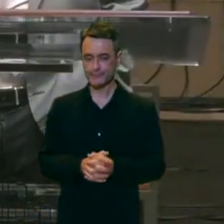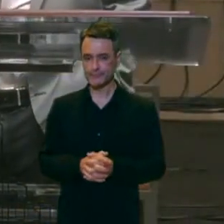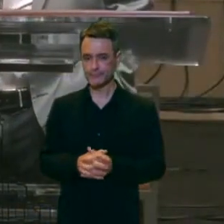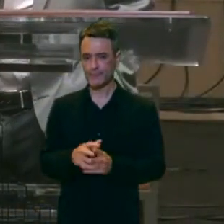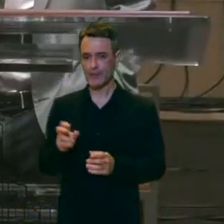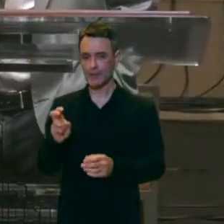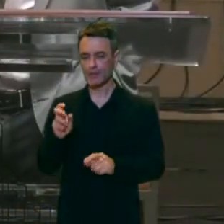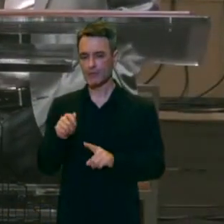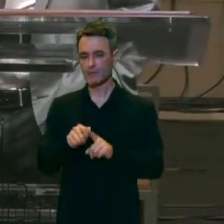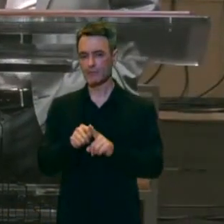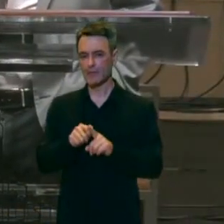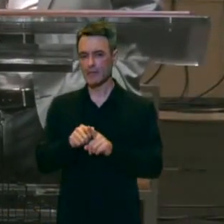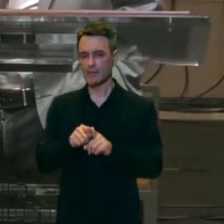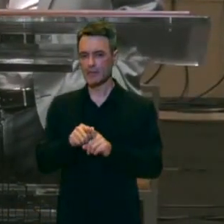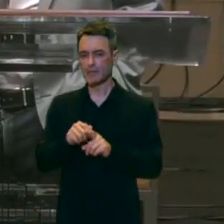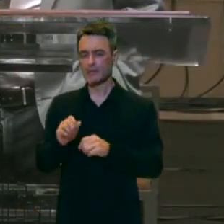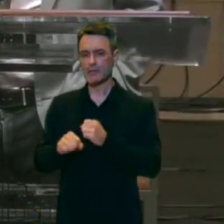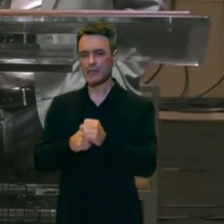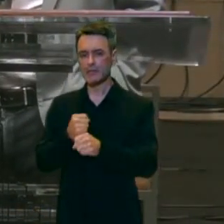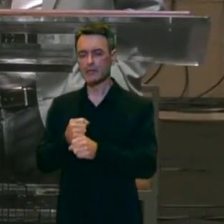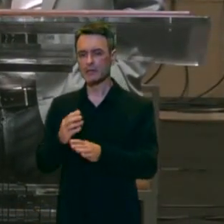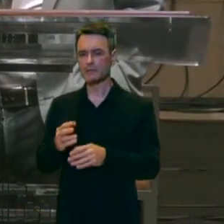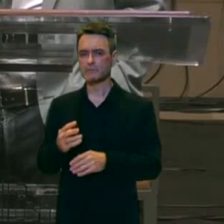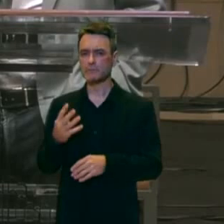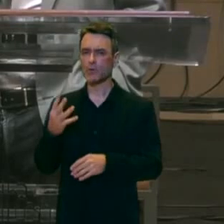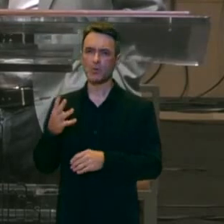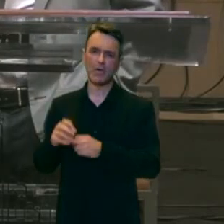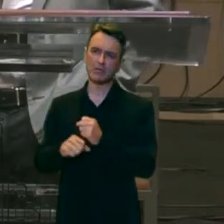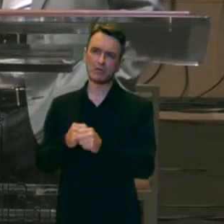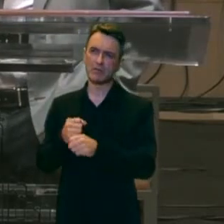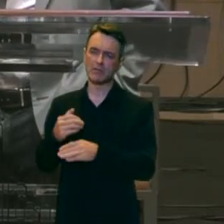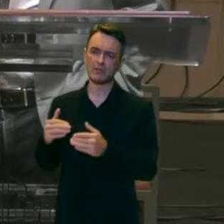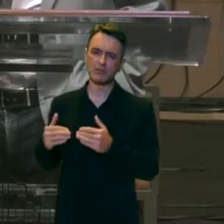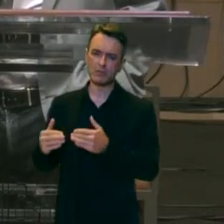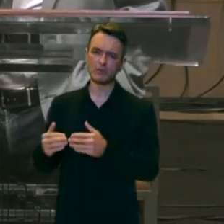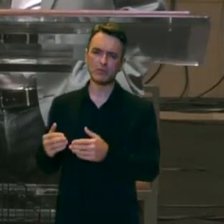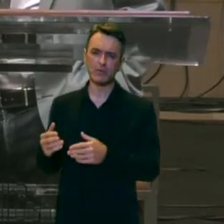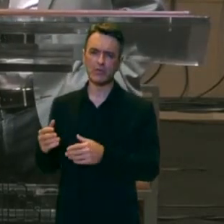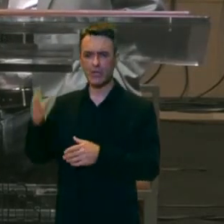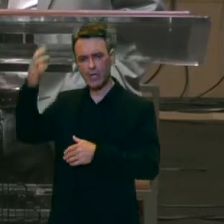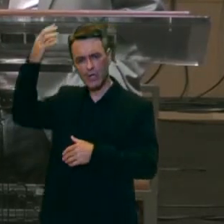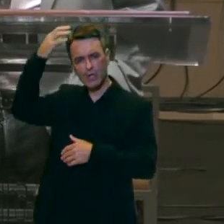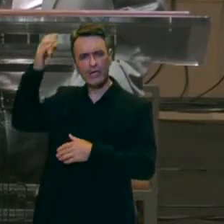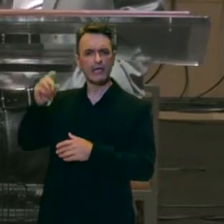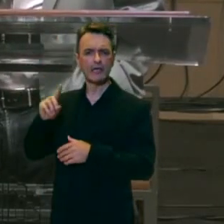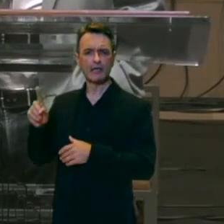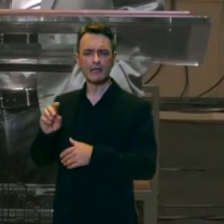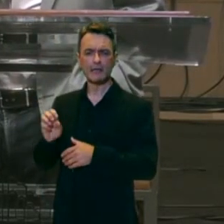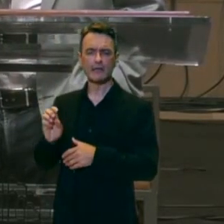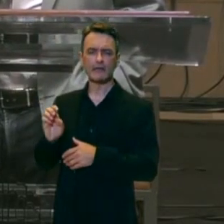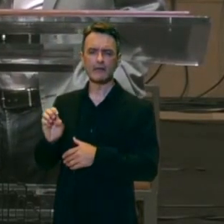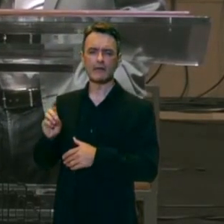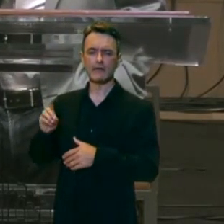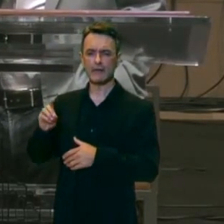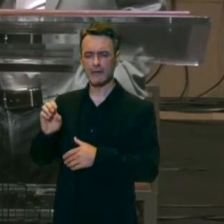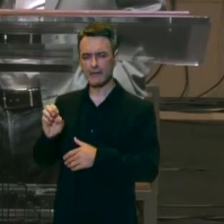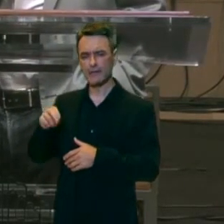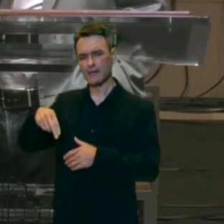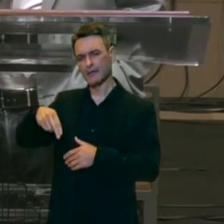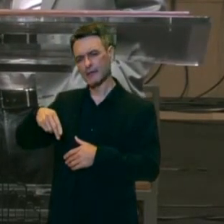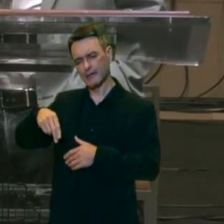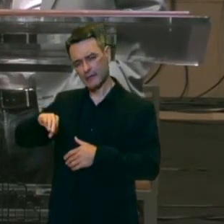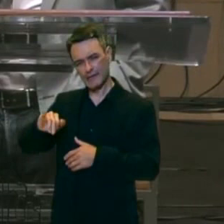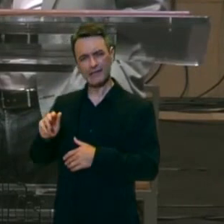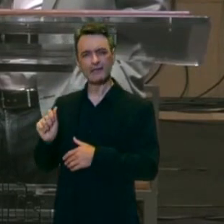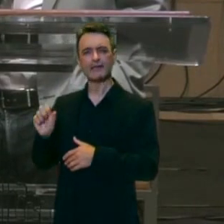5º mês daquele mesmo ano, o 4º ano no início do reinado de Zedequias, rei de Judá, Ananias, filho de